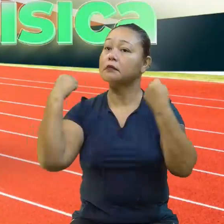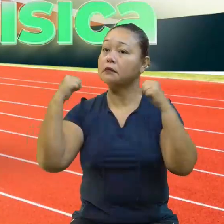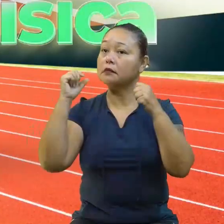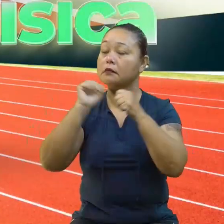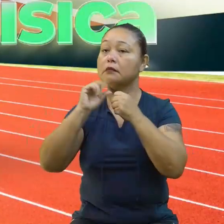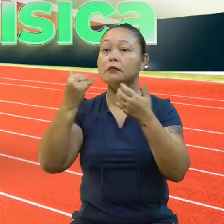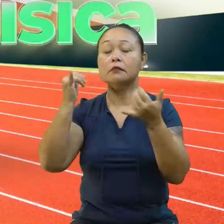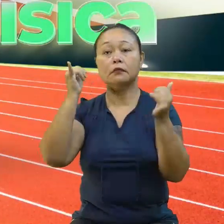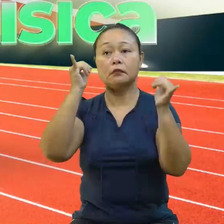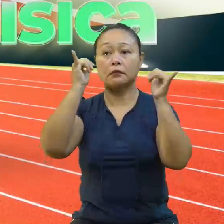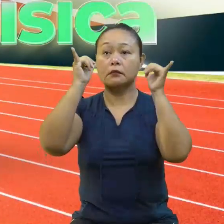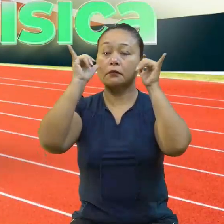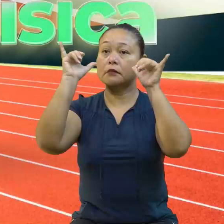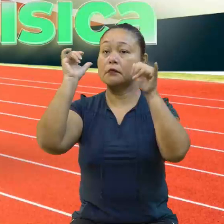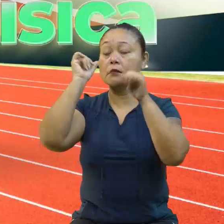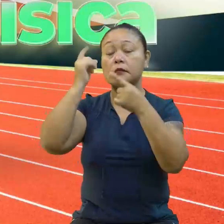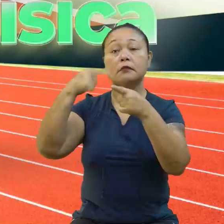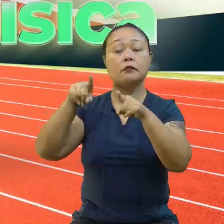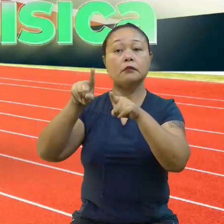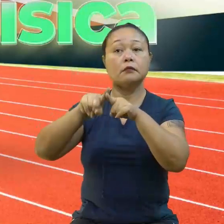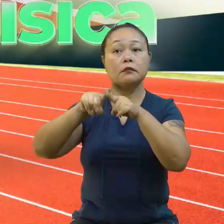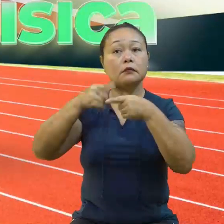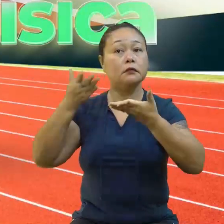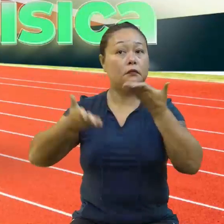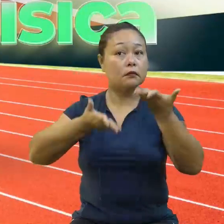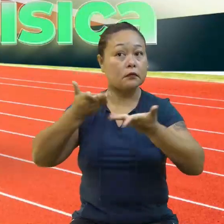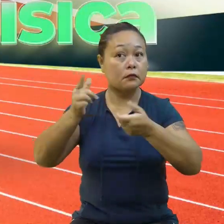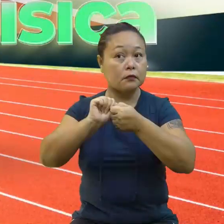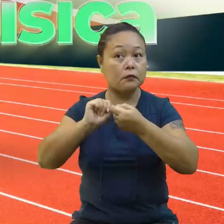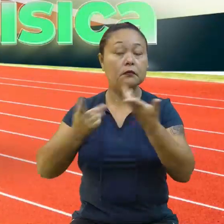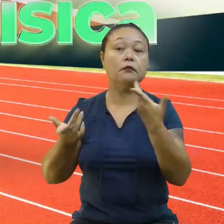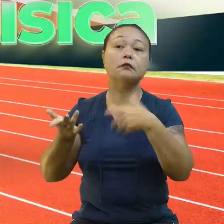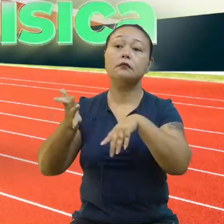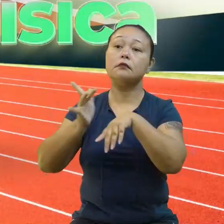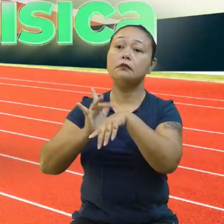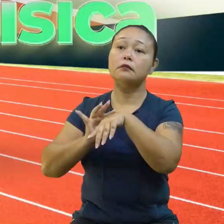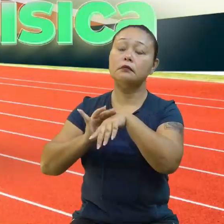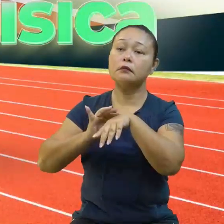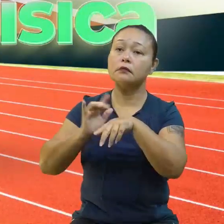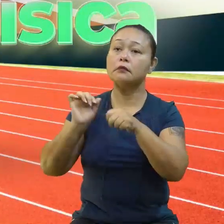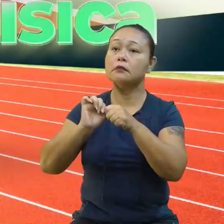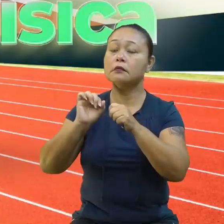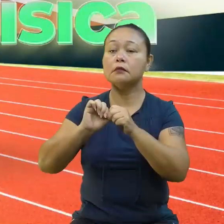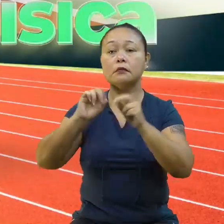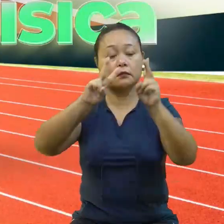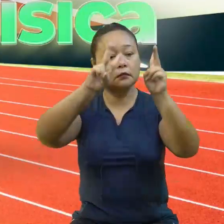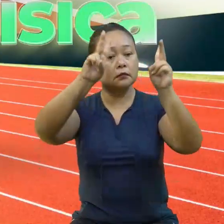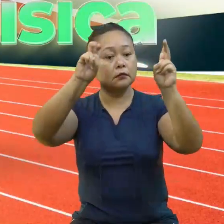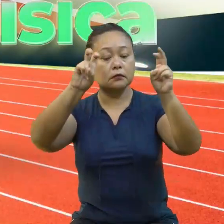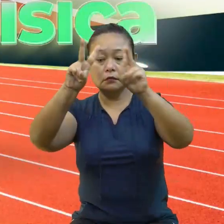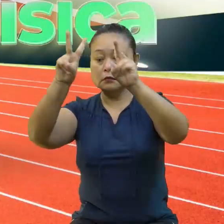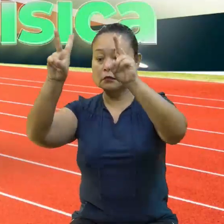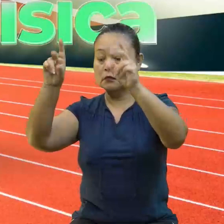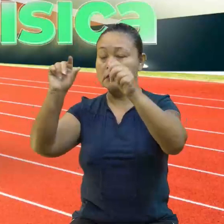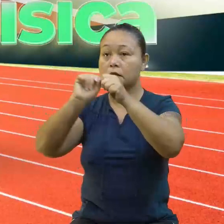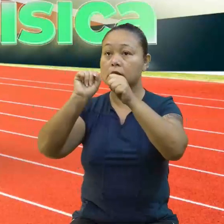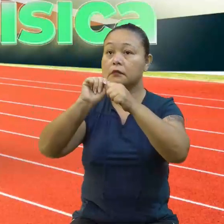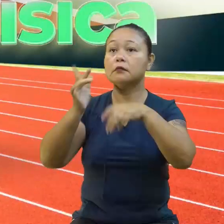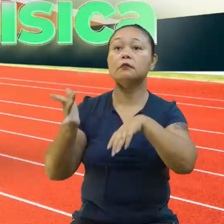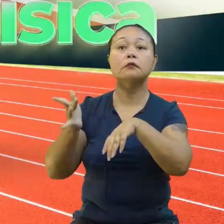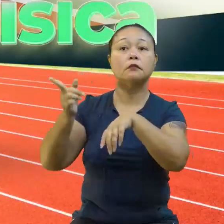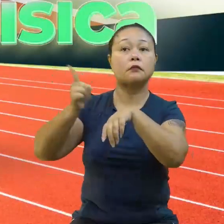prevenção e no tratamento de doenças. Nós abordamos aí algumas temáticas sobre as doenças